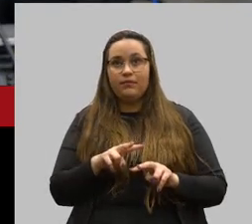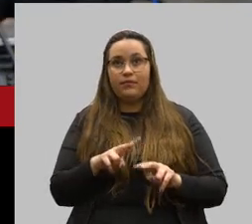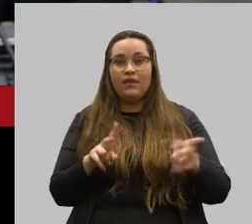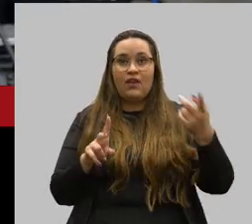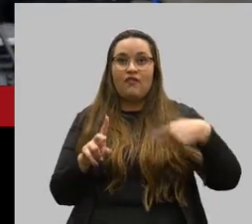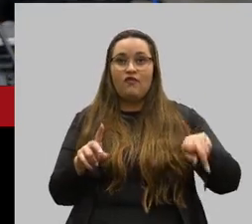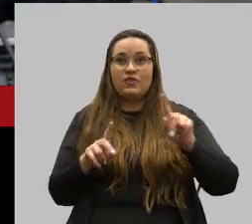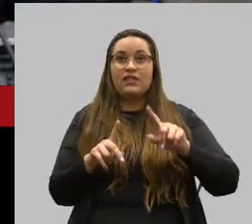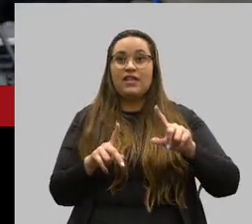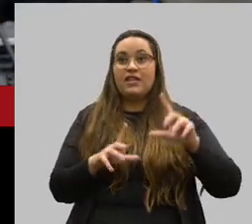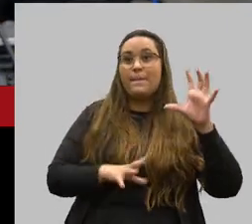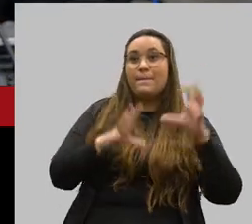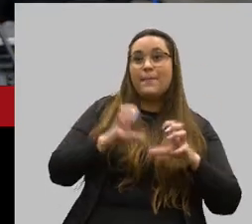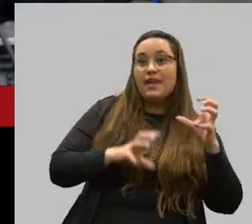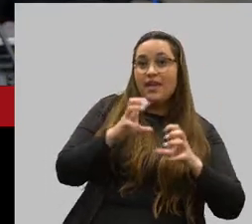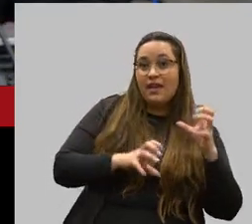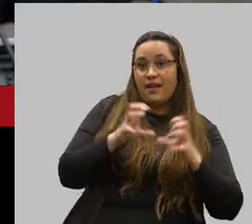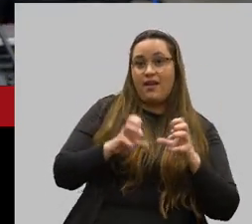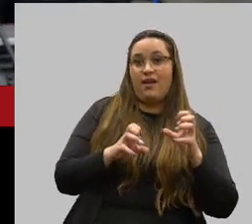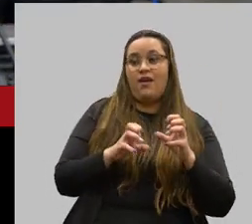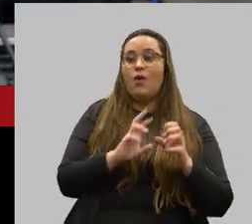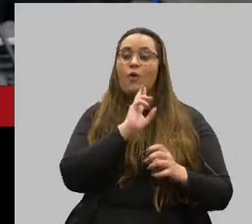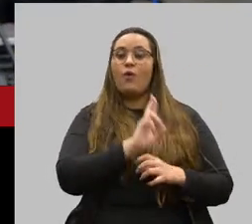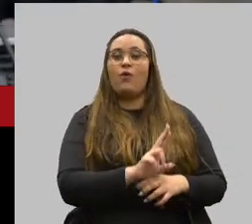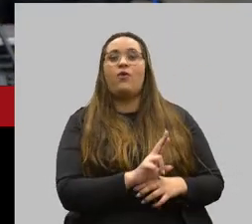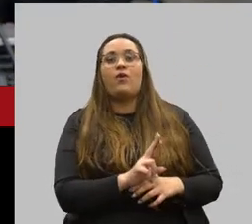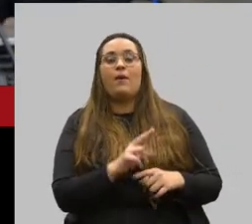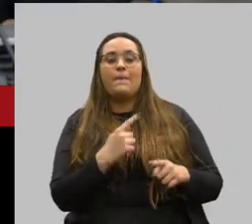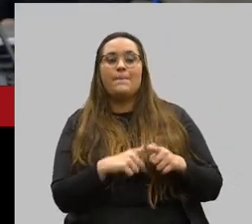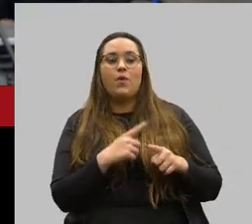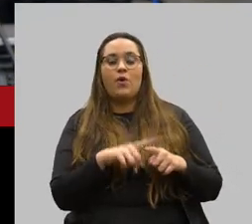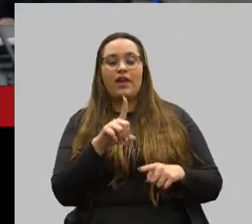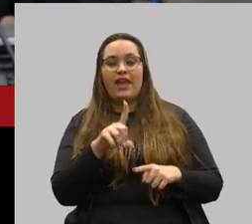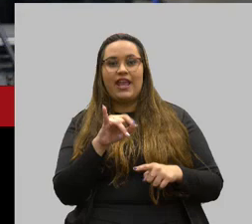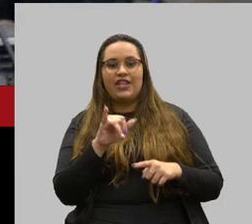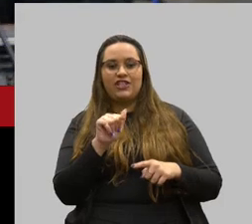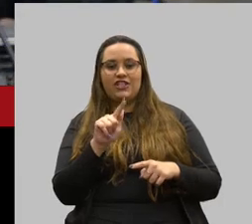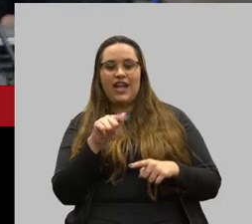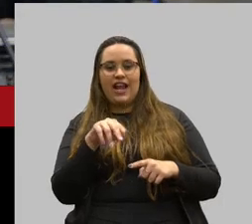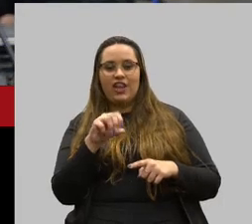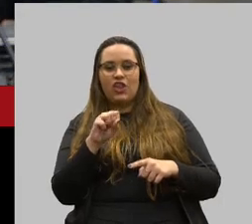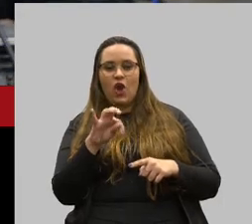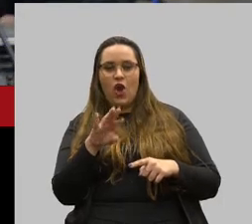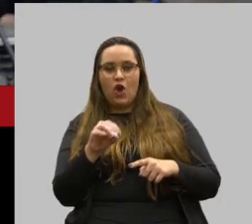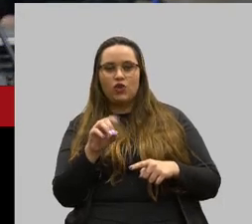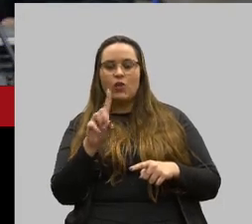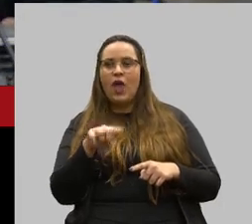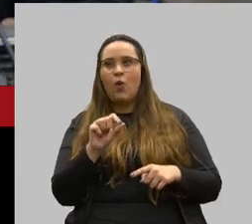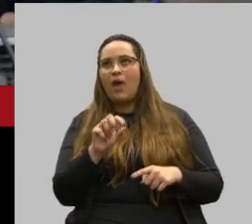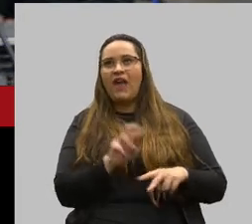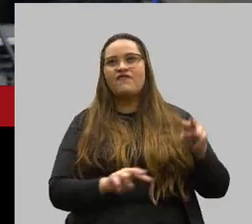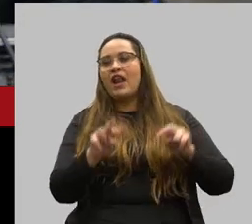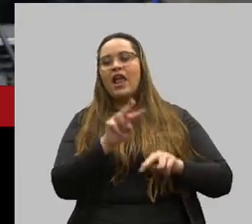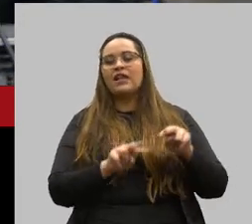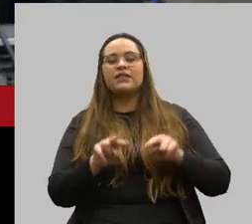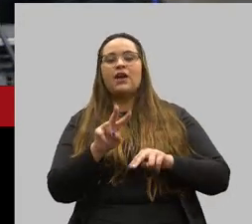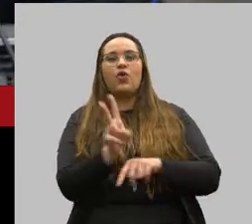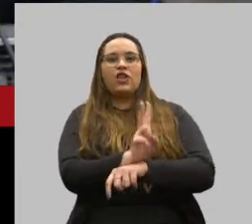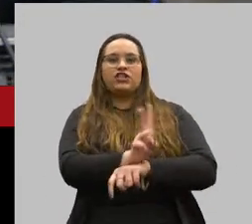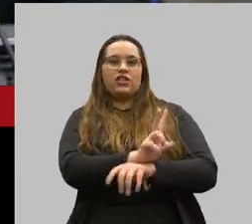diagnóstico porque vocês aam que o reconhecimento do diagnóstico é uma avaliação da